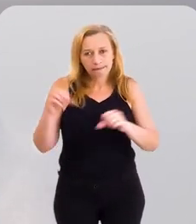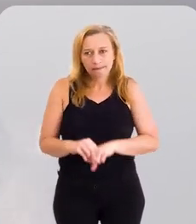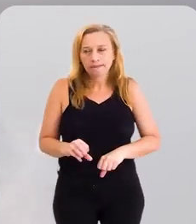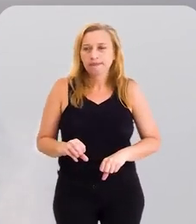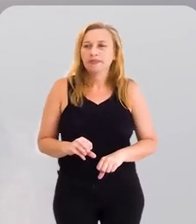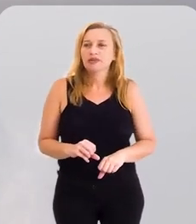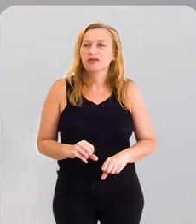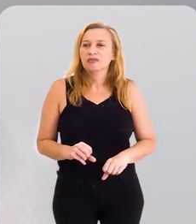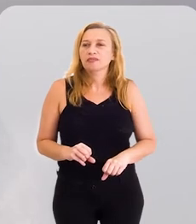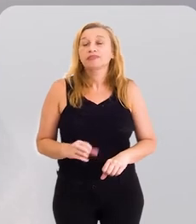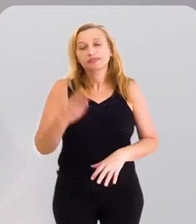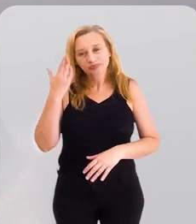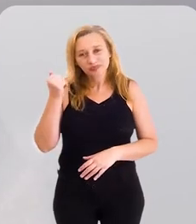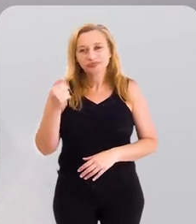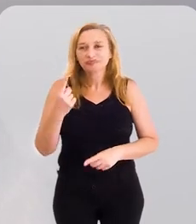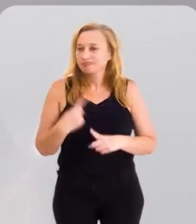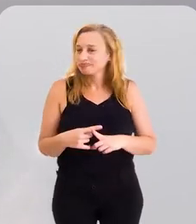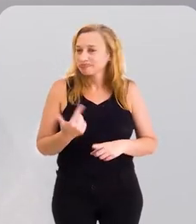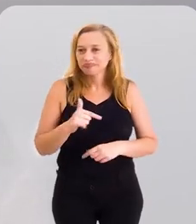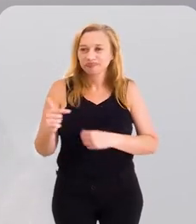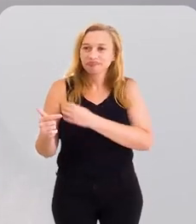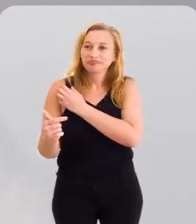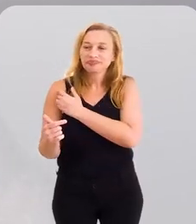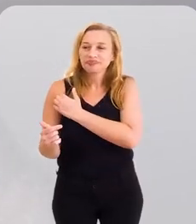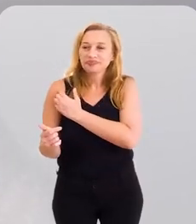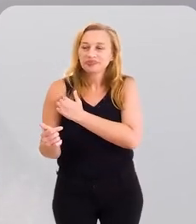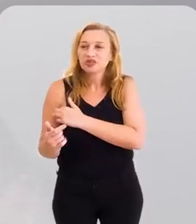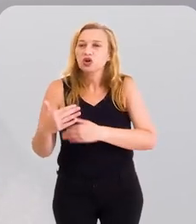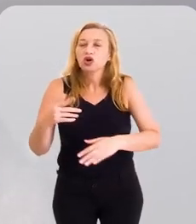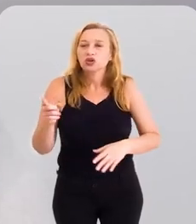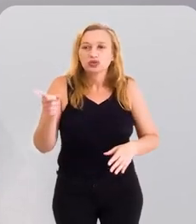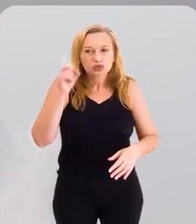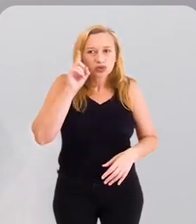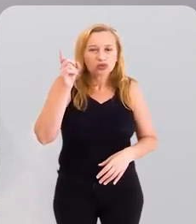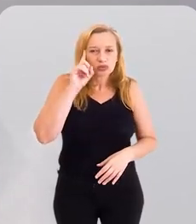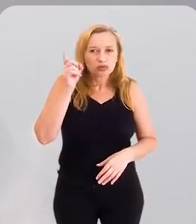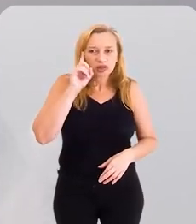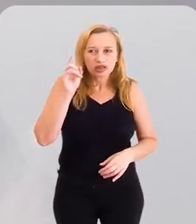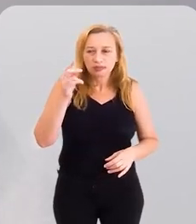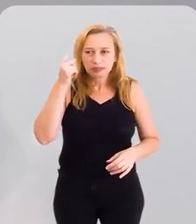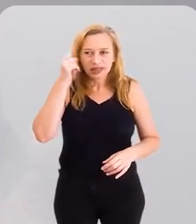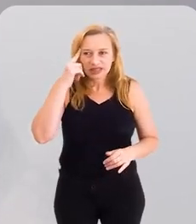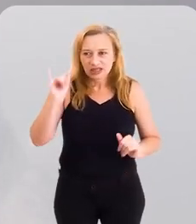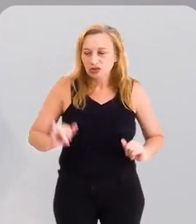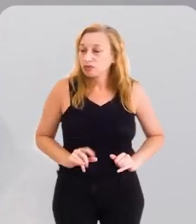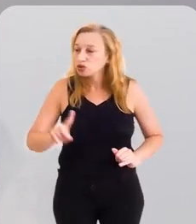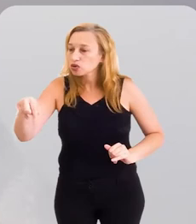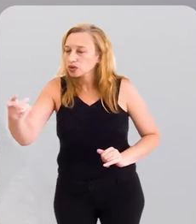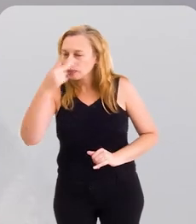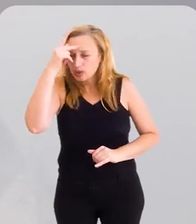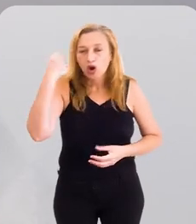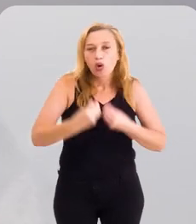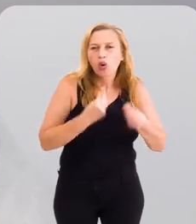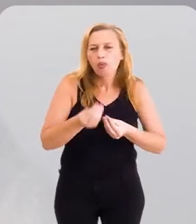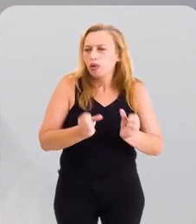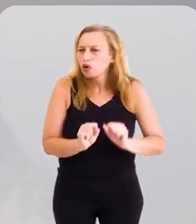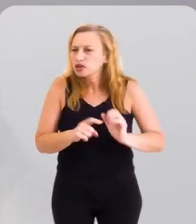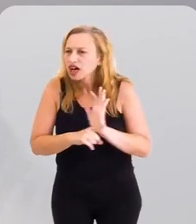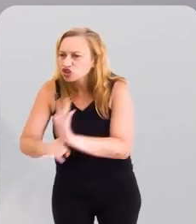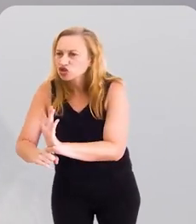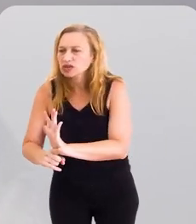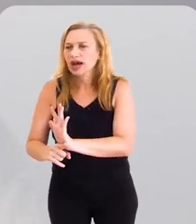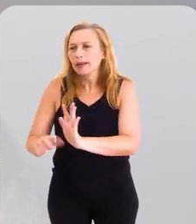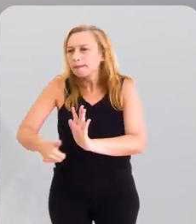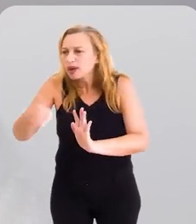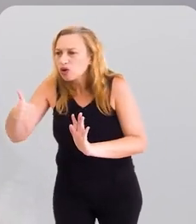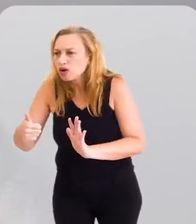se tornar destrutiva. Não teve, e eu sei por quê. Porque passei o tempo todo pensando na dor dos outros. Como eu posso acalmar